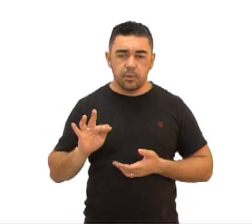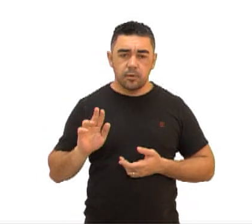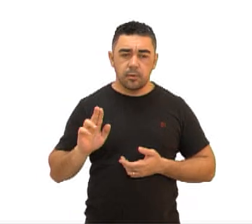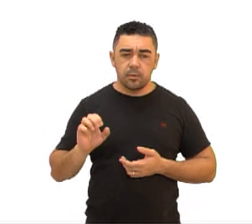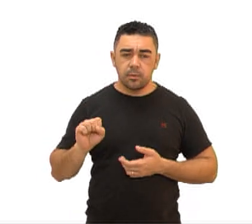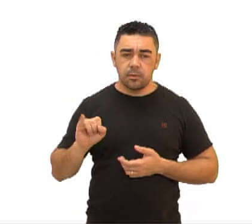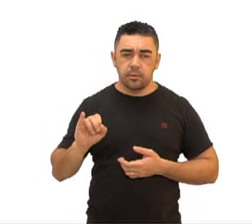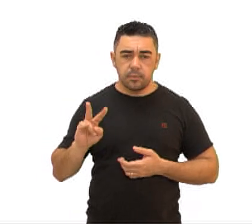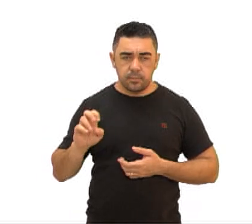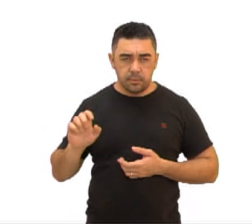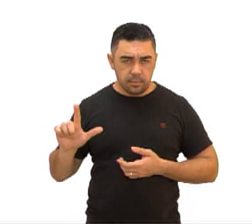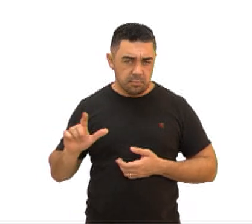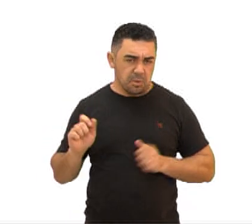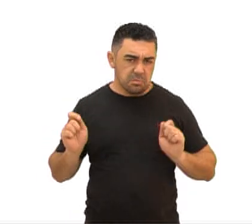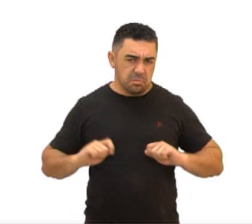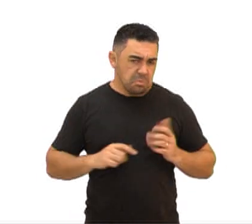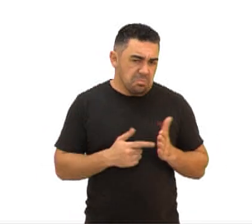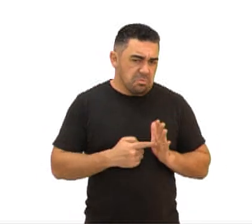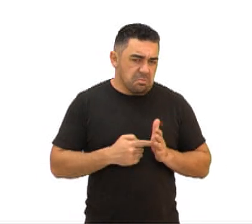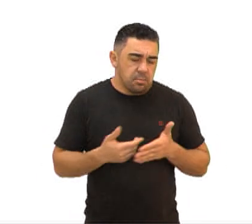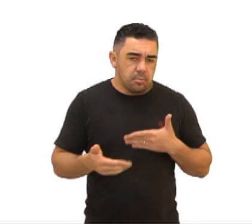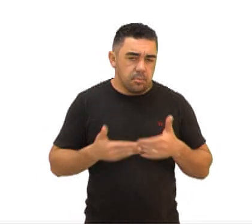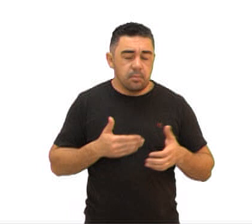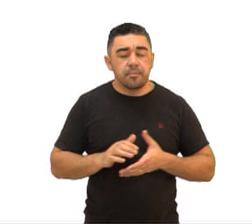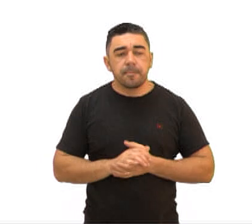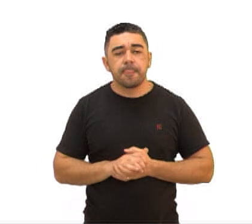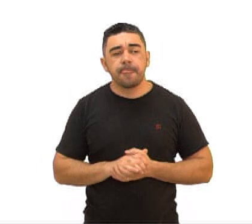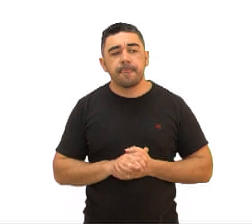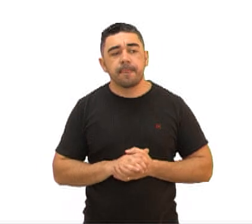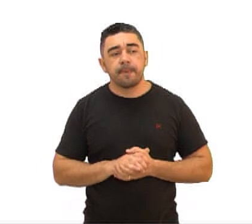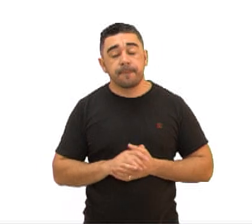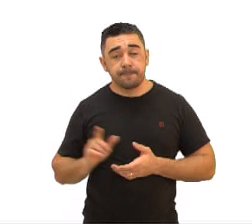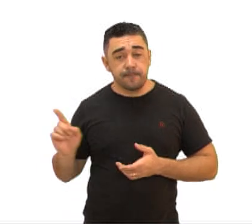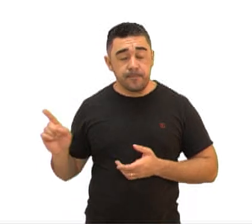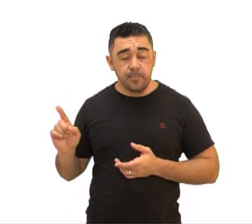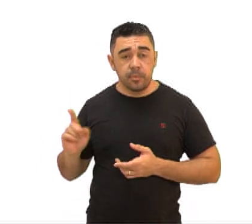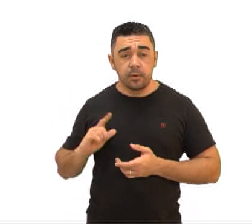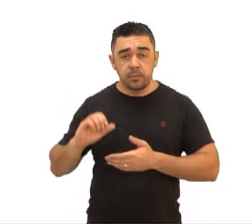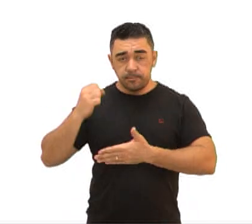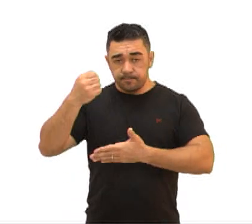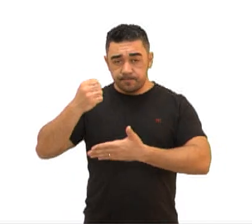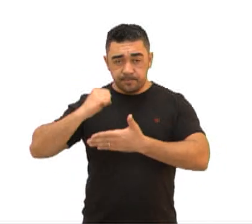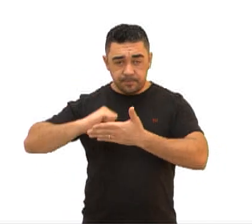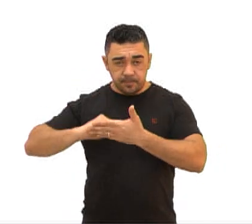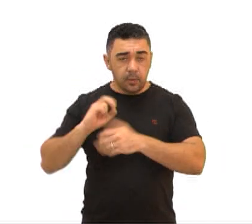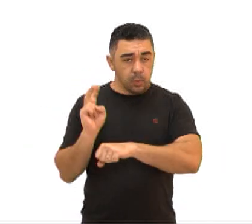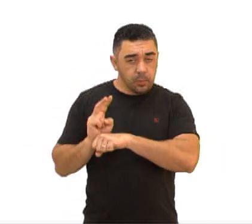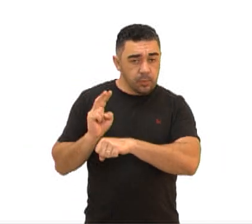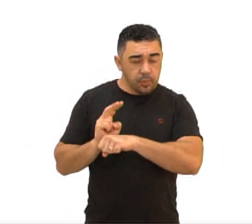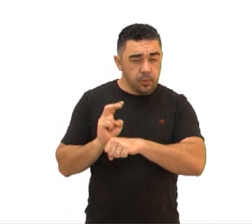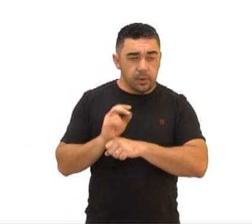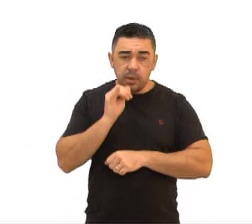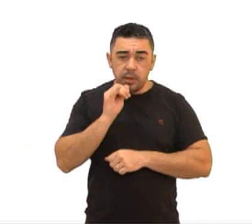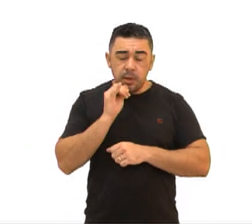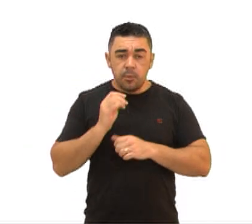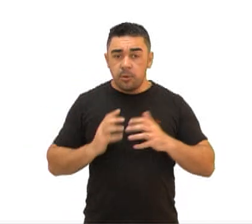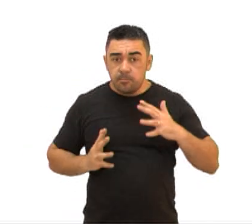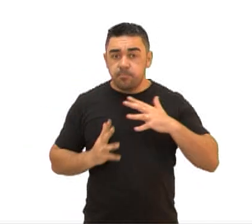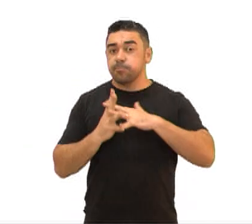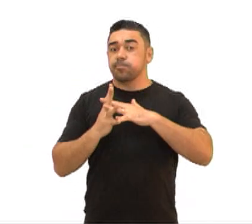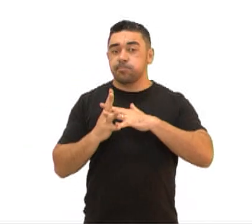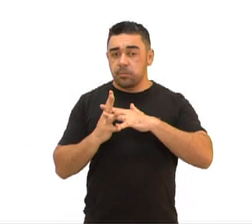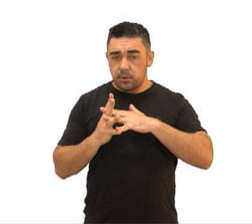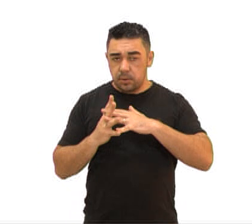circuito X. Pode ser uma máquina, né? O fusível é feito para proteger de sobrecargas, de sobrecorrente,